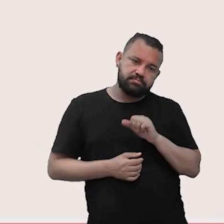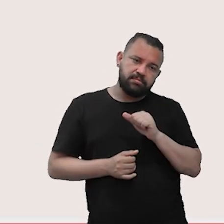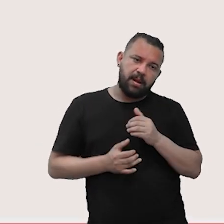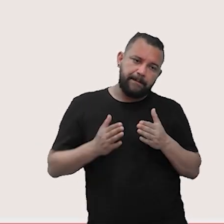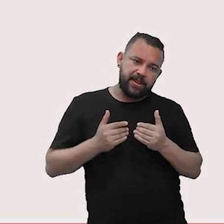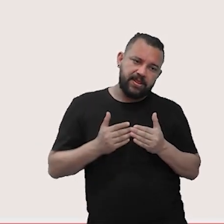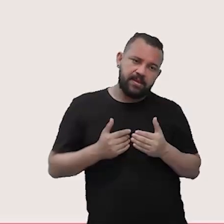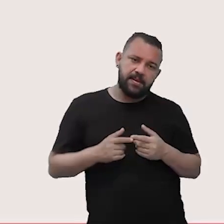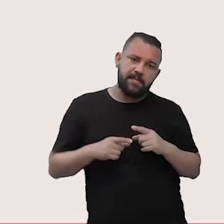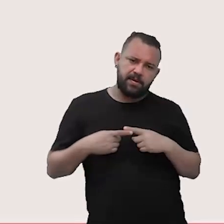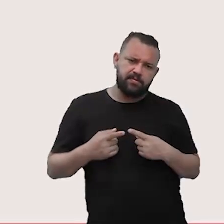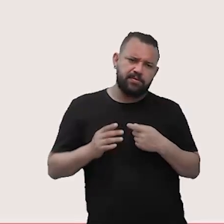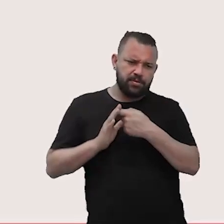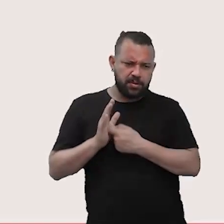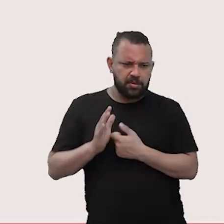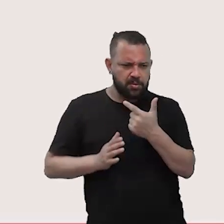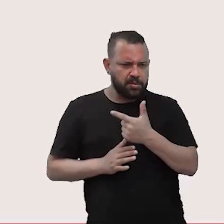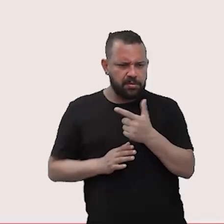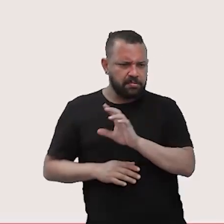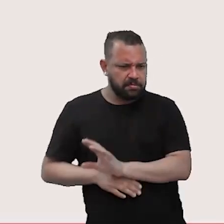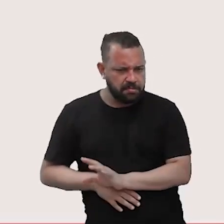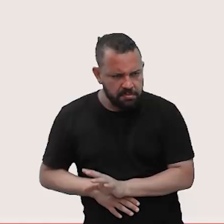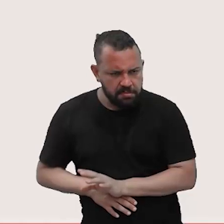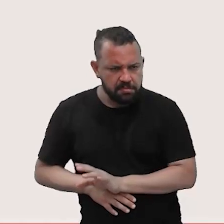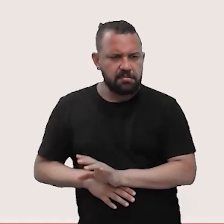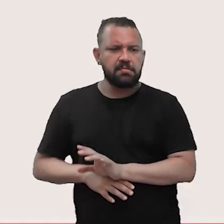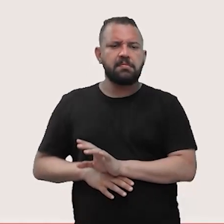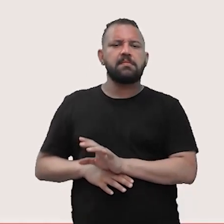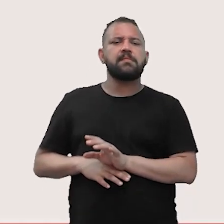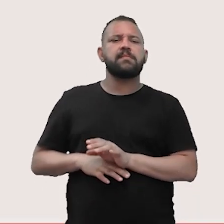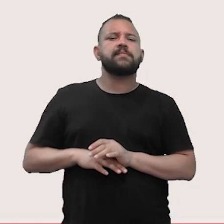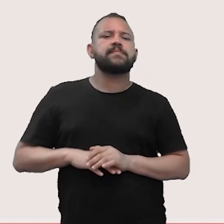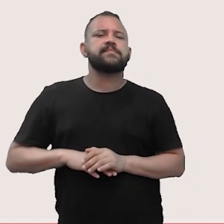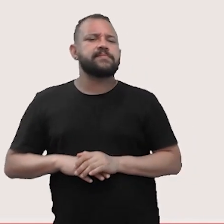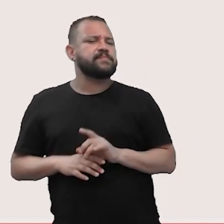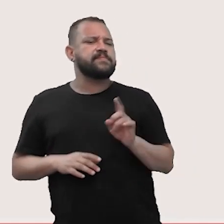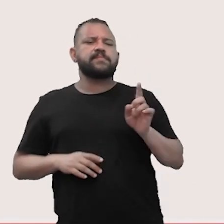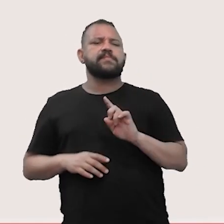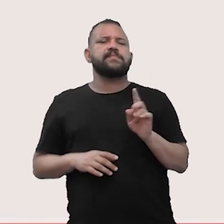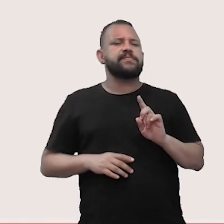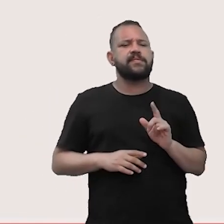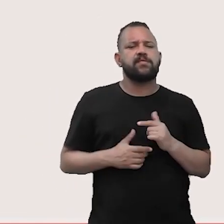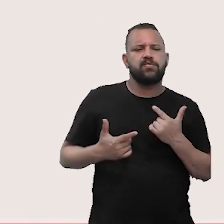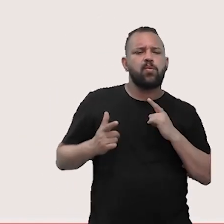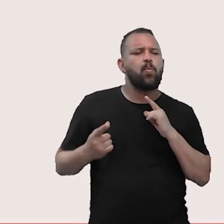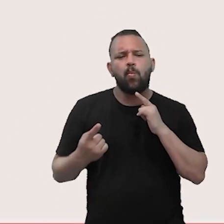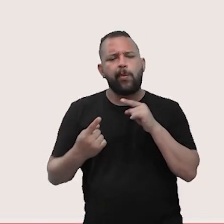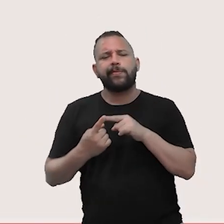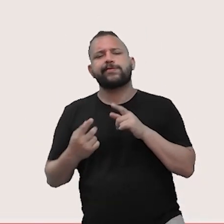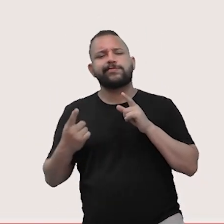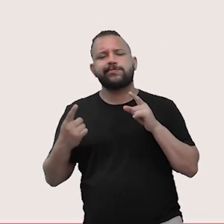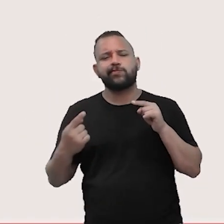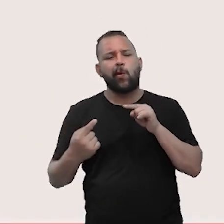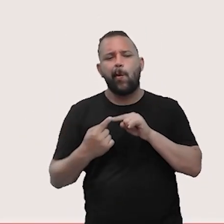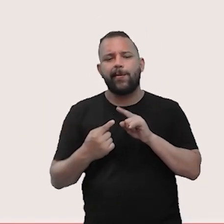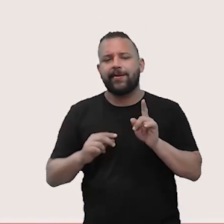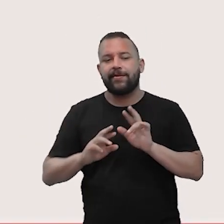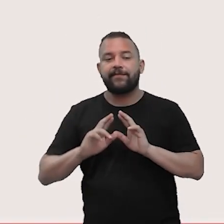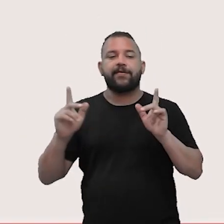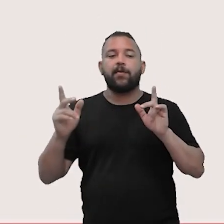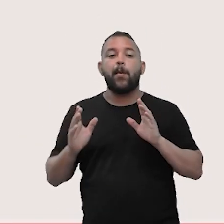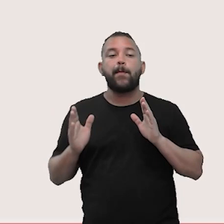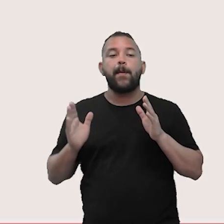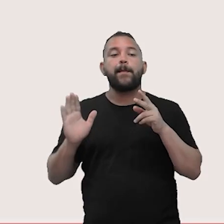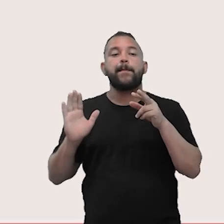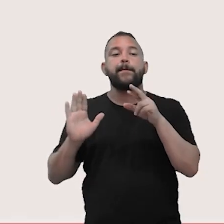texto 2, vai lá no texto 2, ele não tem esse propósito, não é? Então, o propósito comunicativo do texto 2 é diferente